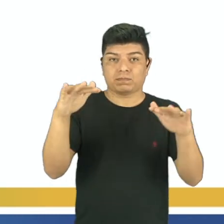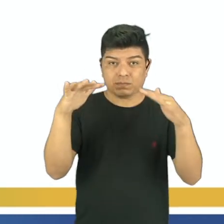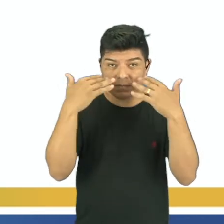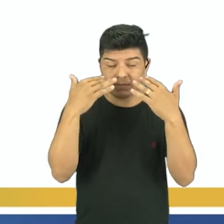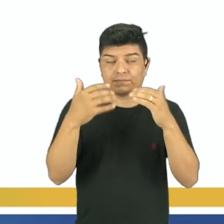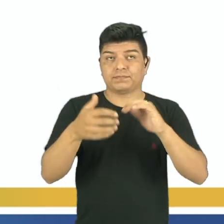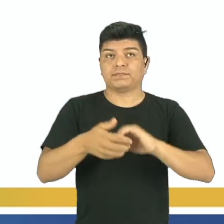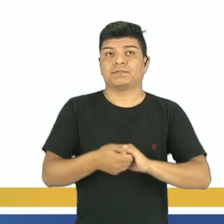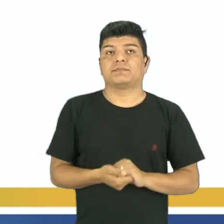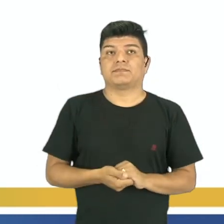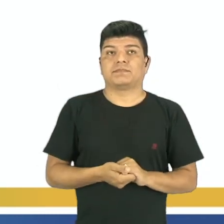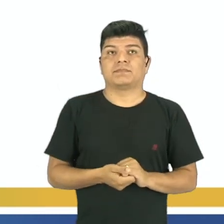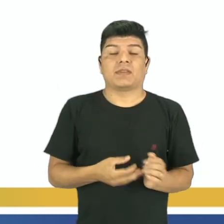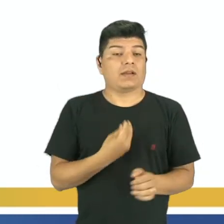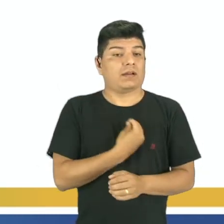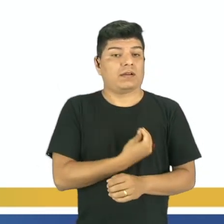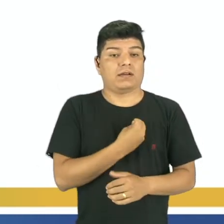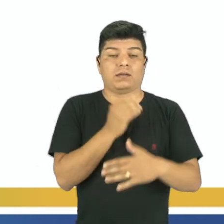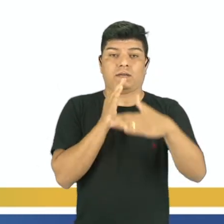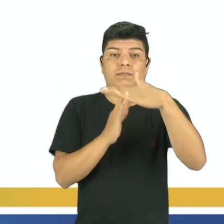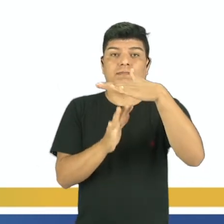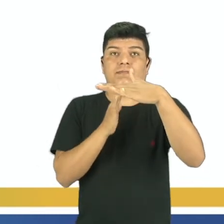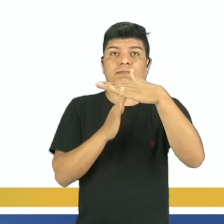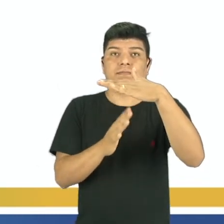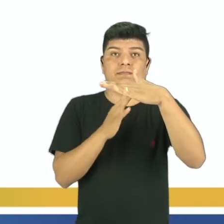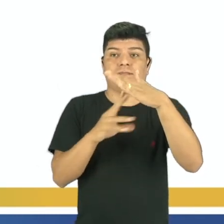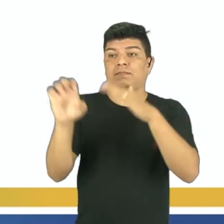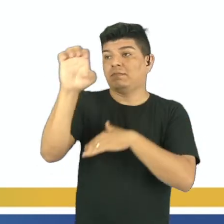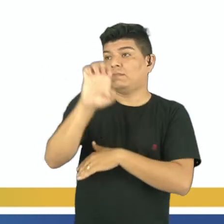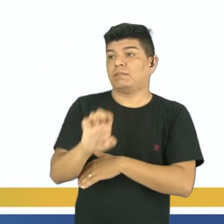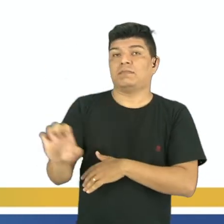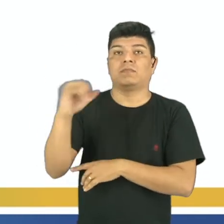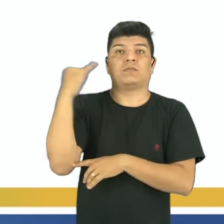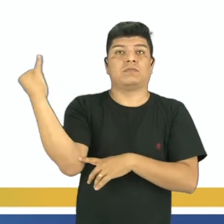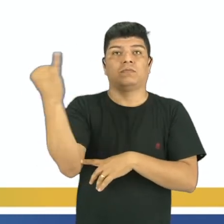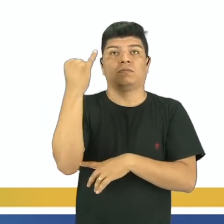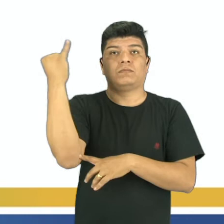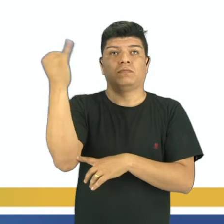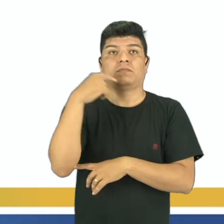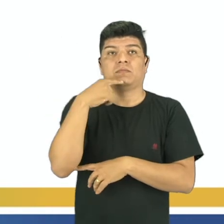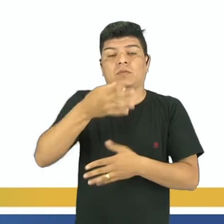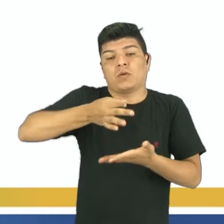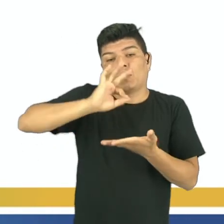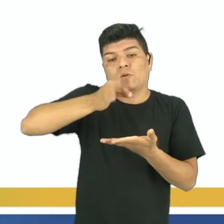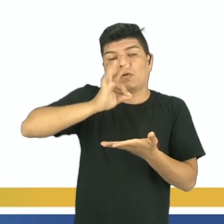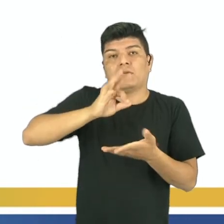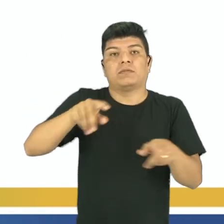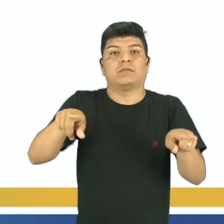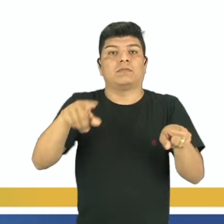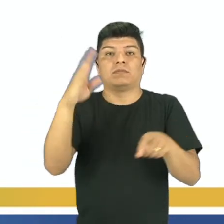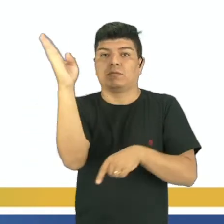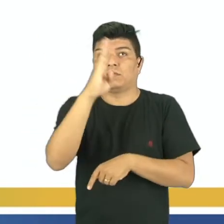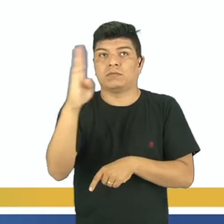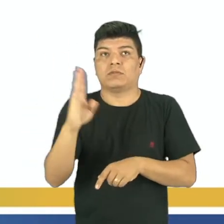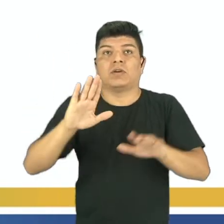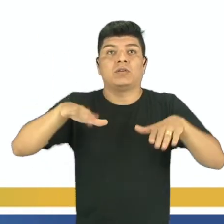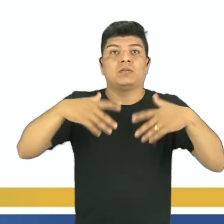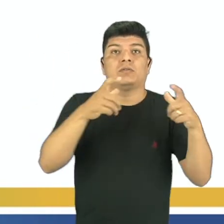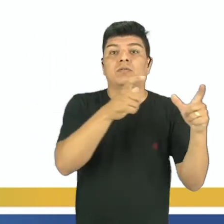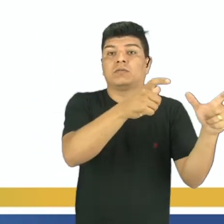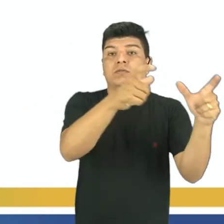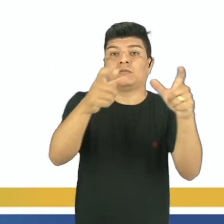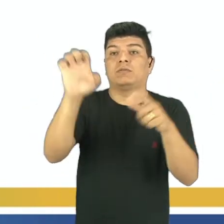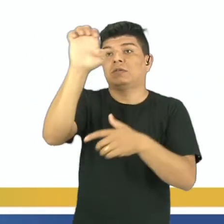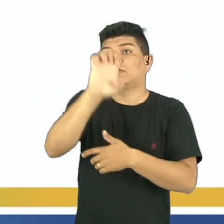falar o seguinte: a presença de imigrantes de origem europeia foi importante para a produção do café no Brasil. De qual região da Europa